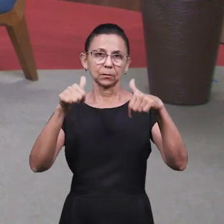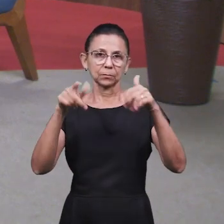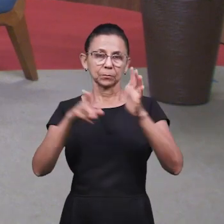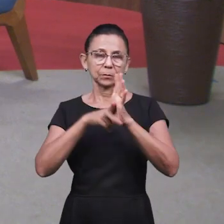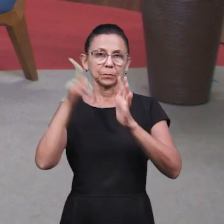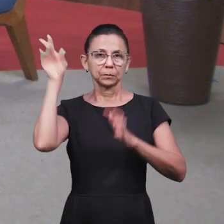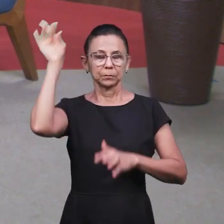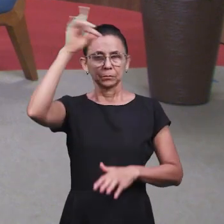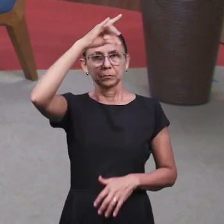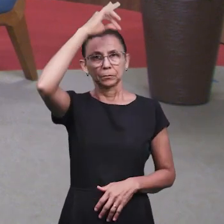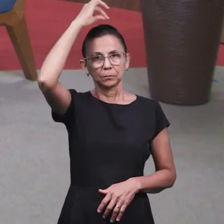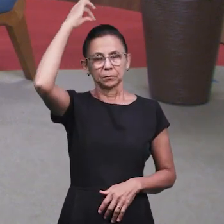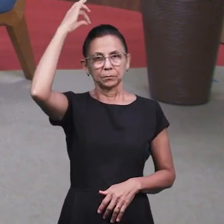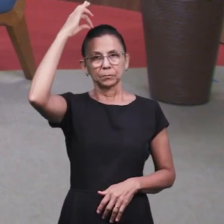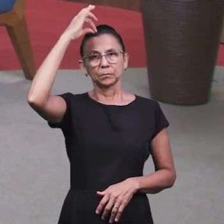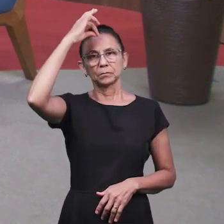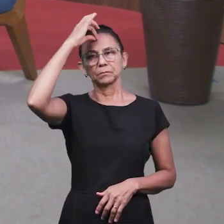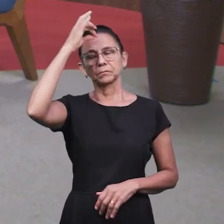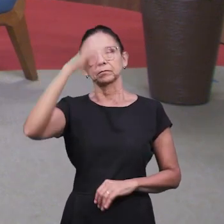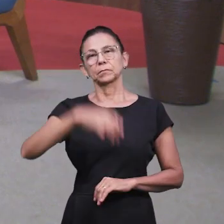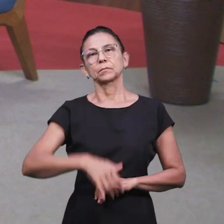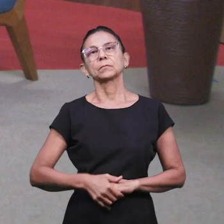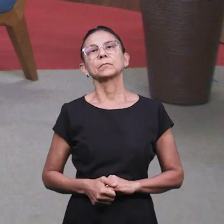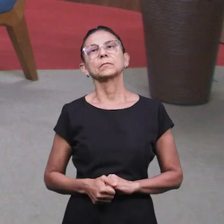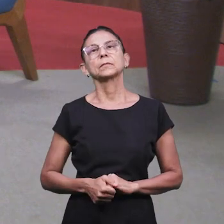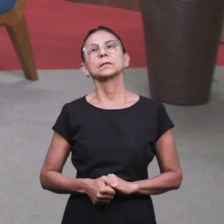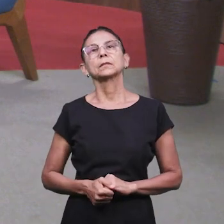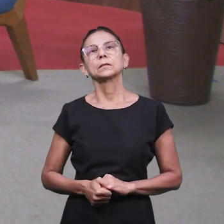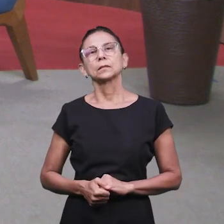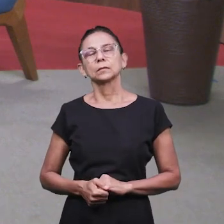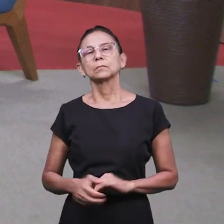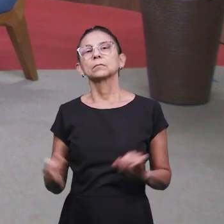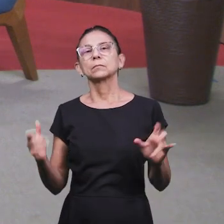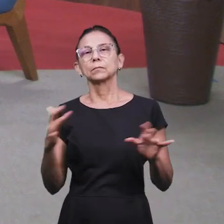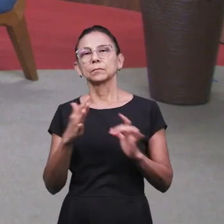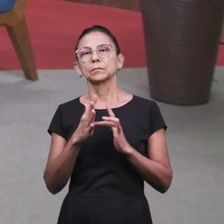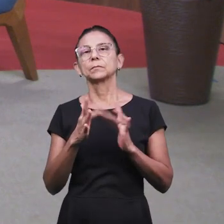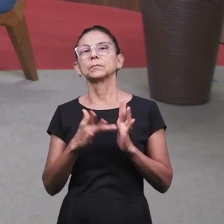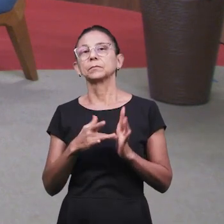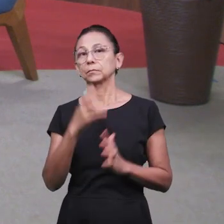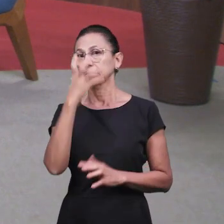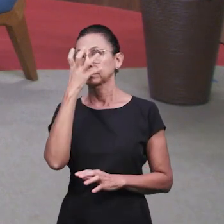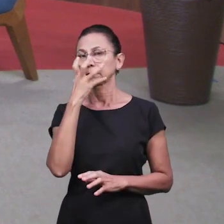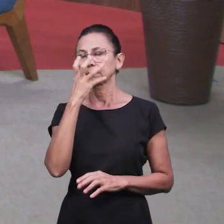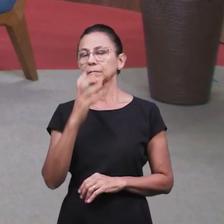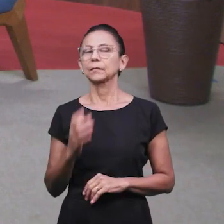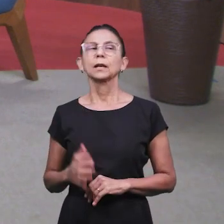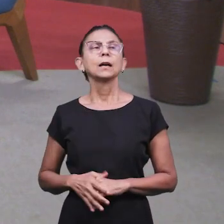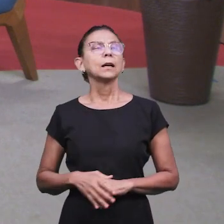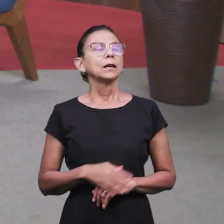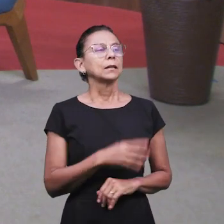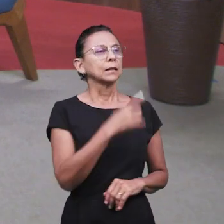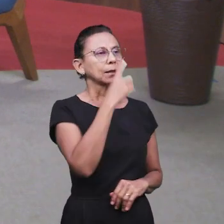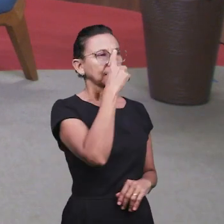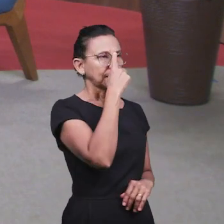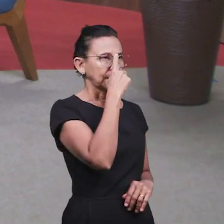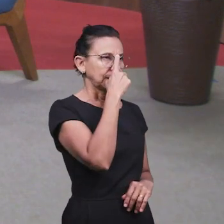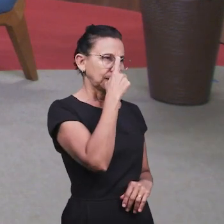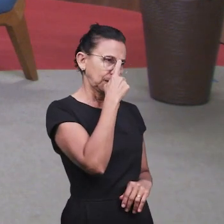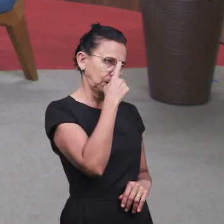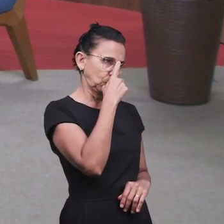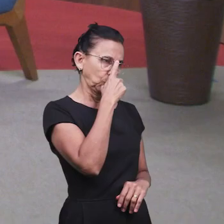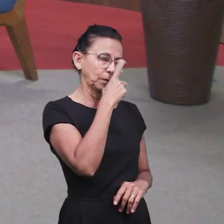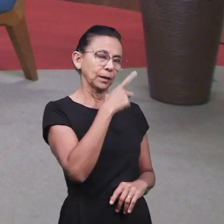operação do Espírito Santo. Glória a Deus. É sério. Mas, Daniel, a